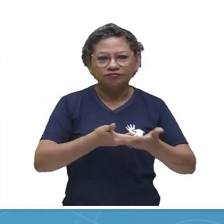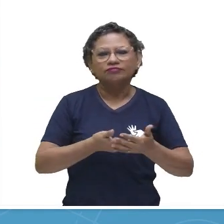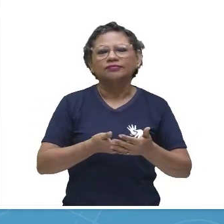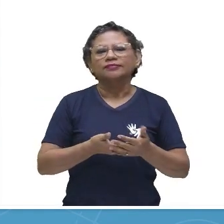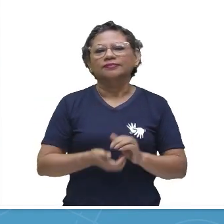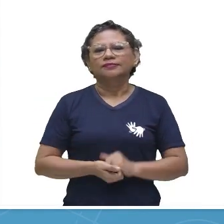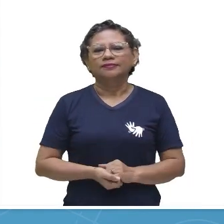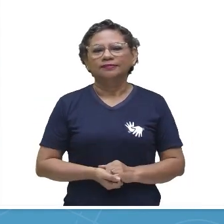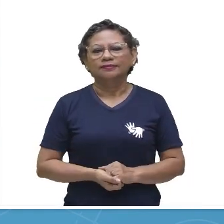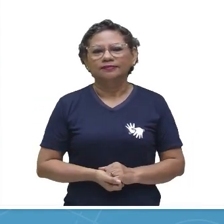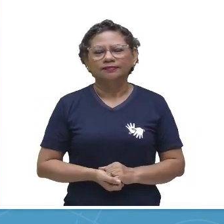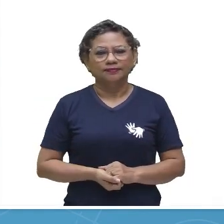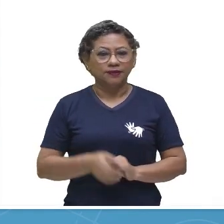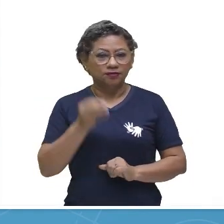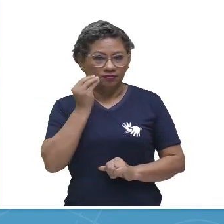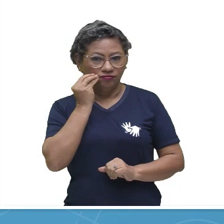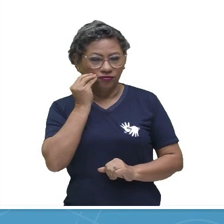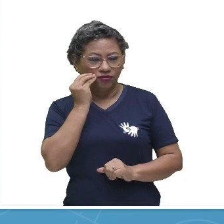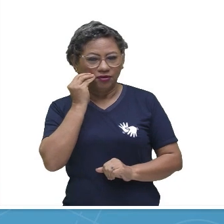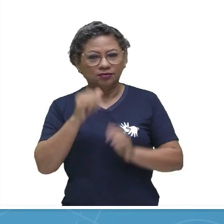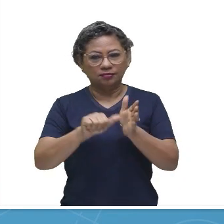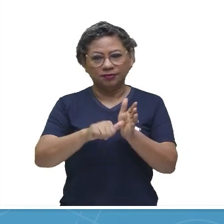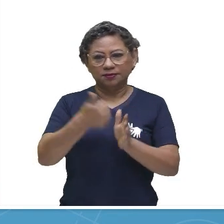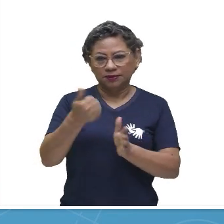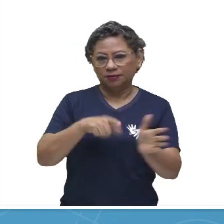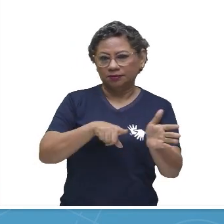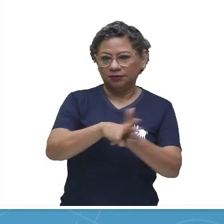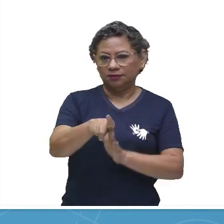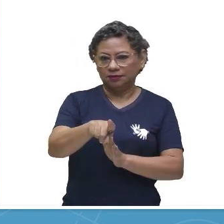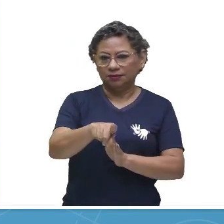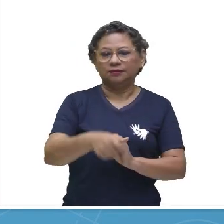questões, né? Nós temos aí a primeira questão.